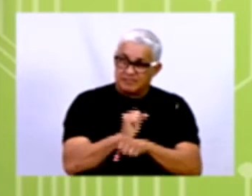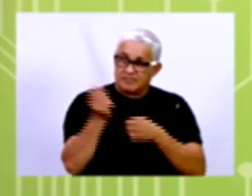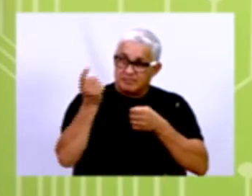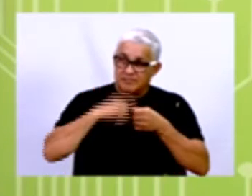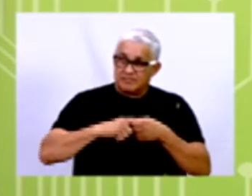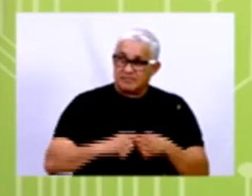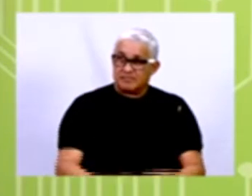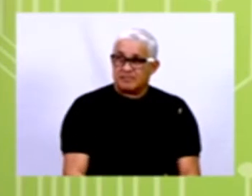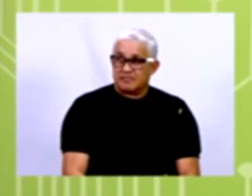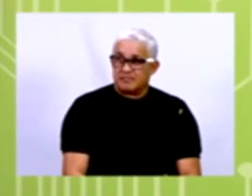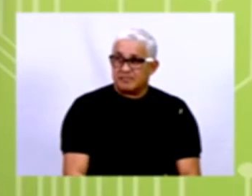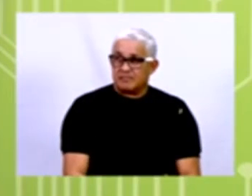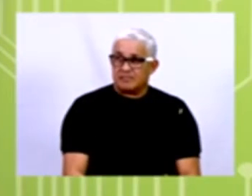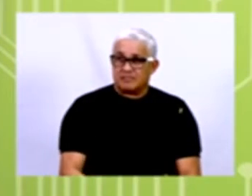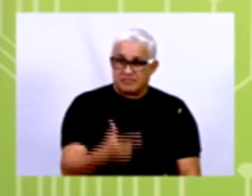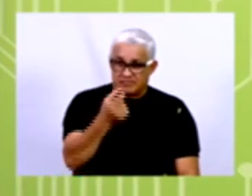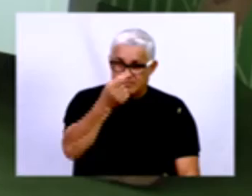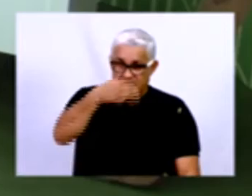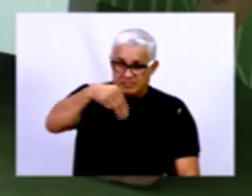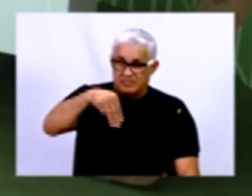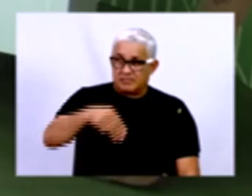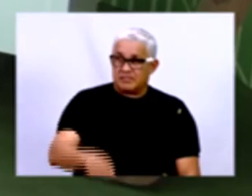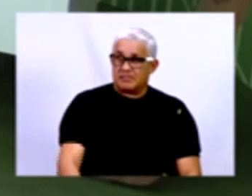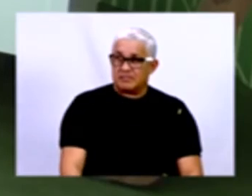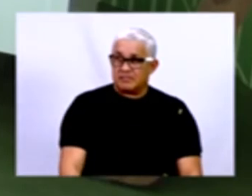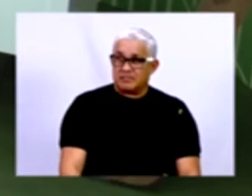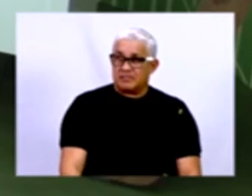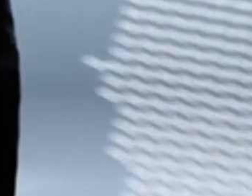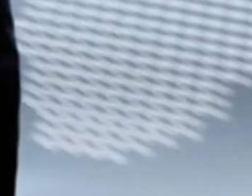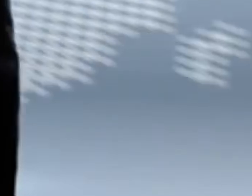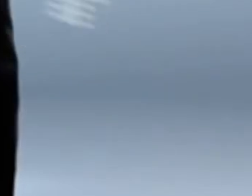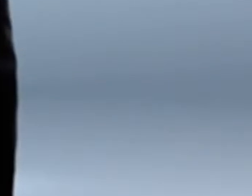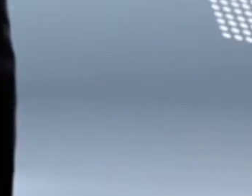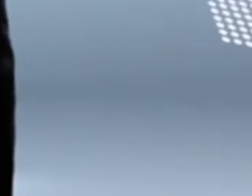E nos veremos em 20 minutos, né? Sim. Um abraço a todos.